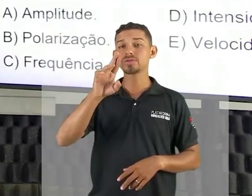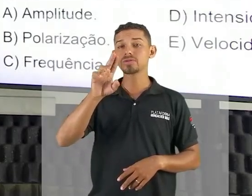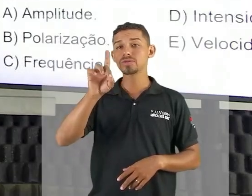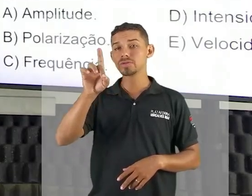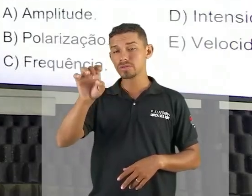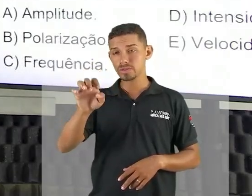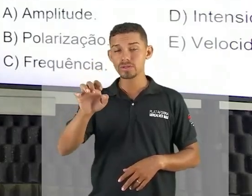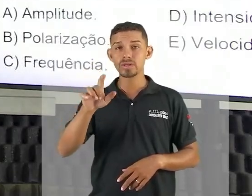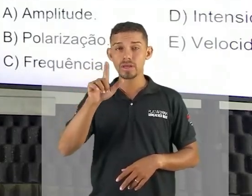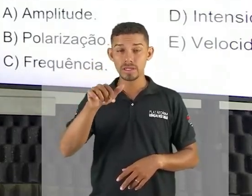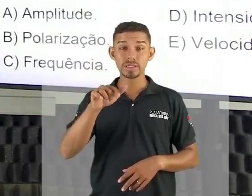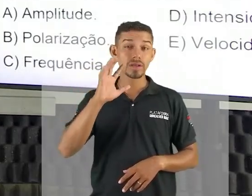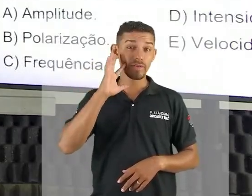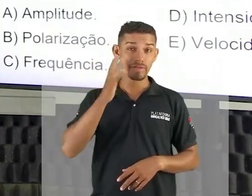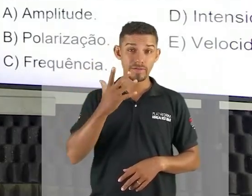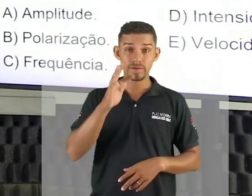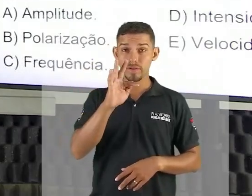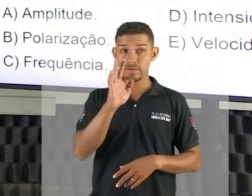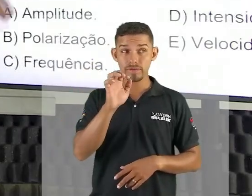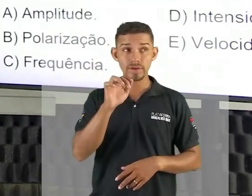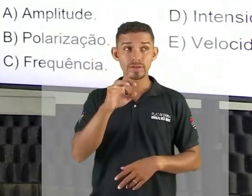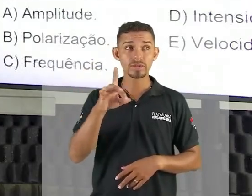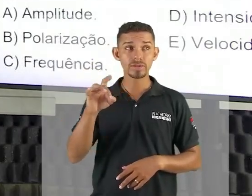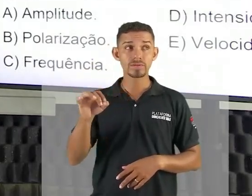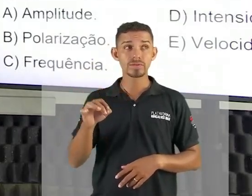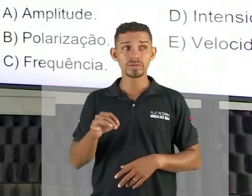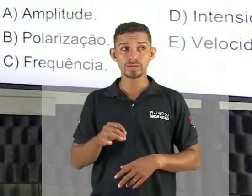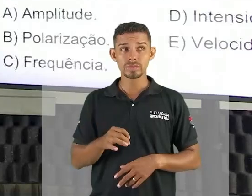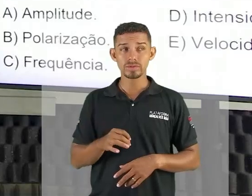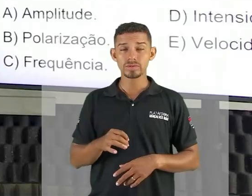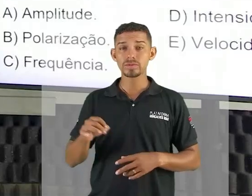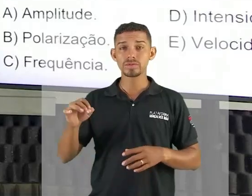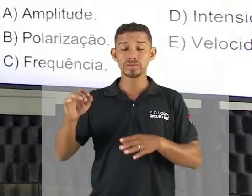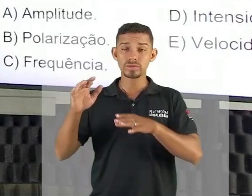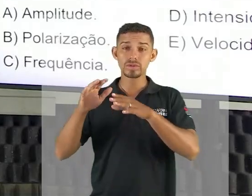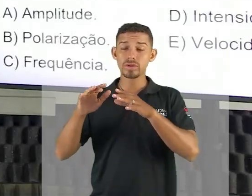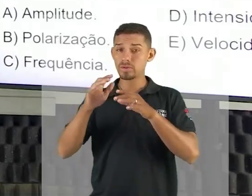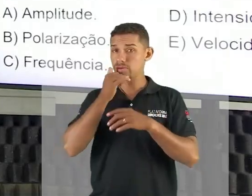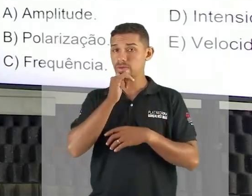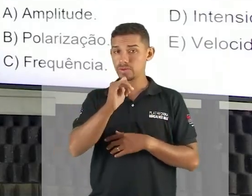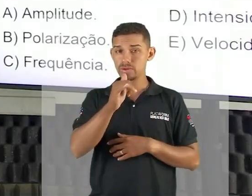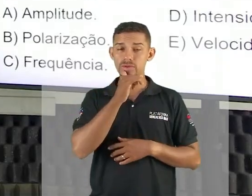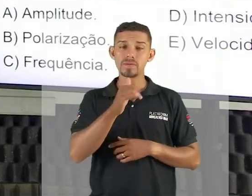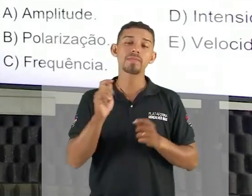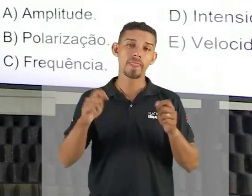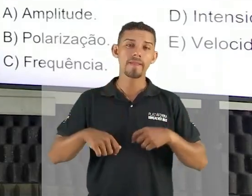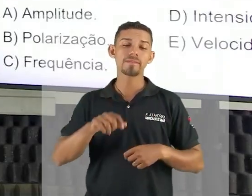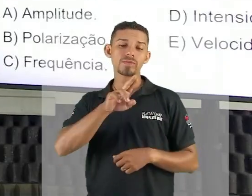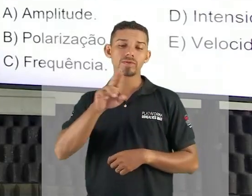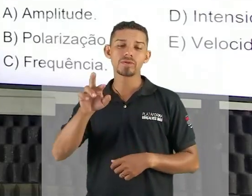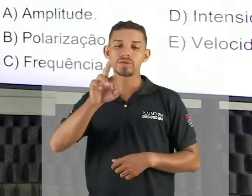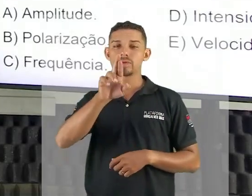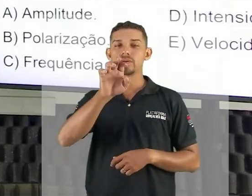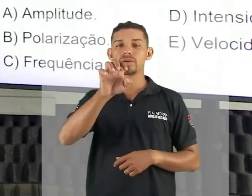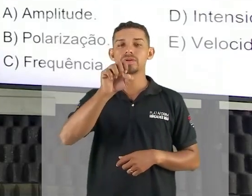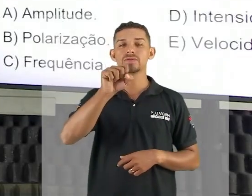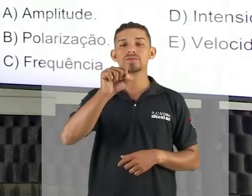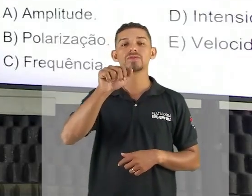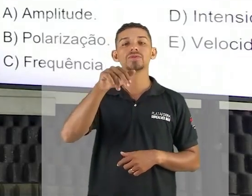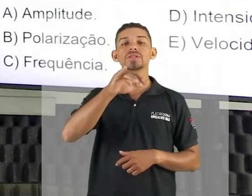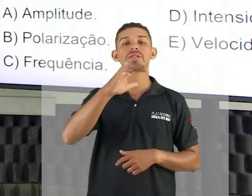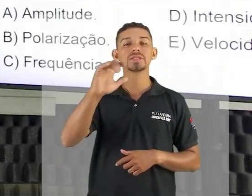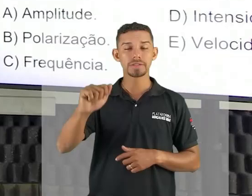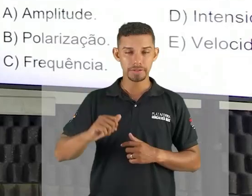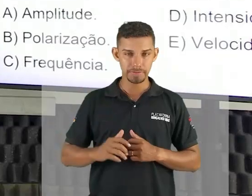alto esse fenômeno desse aumento com o fornecimento de energia é que nós chamamos de de